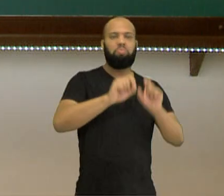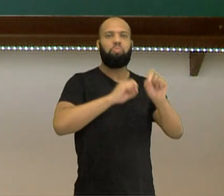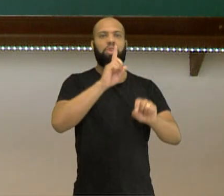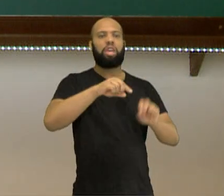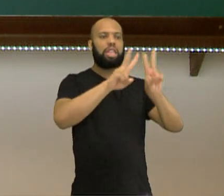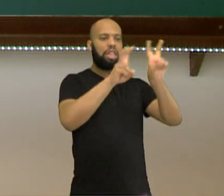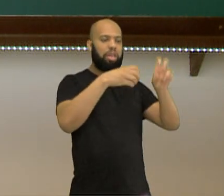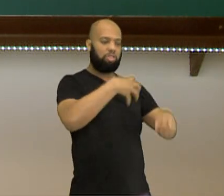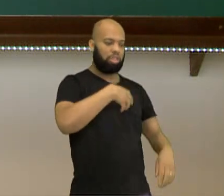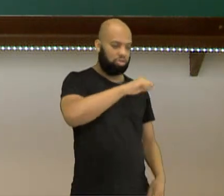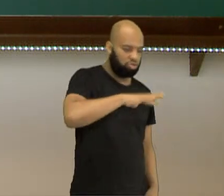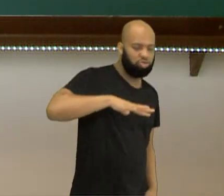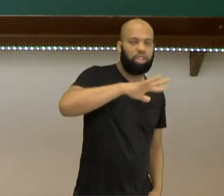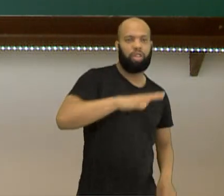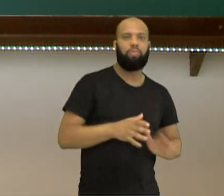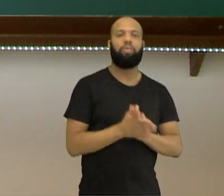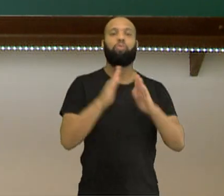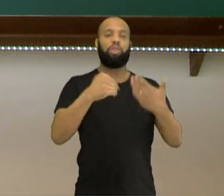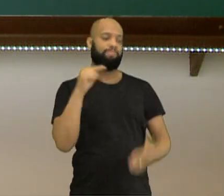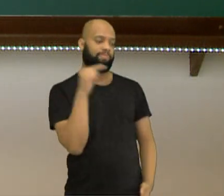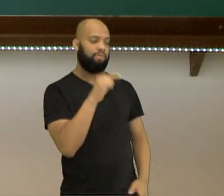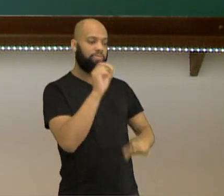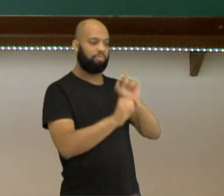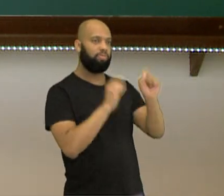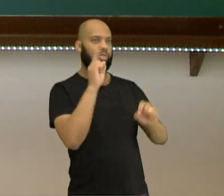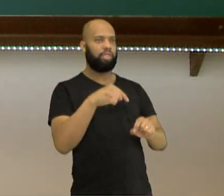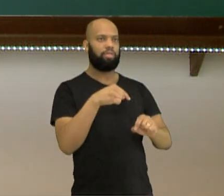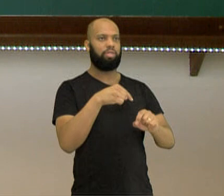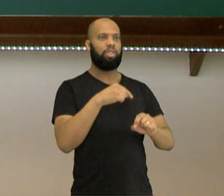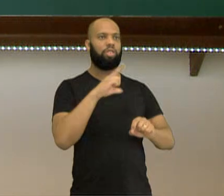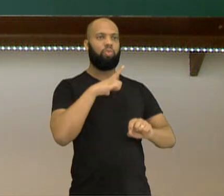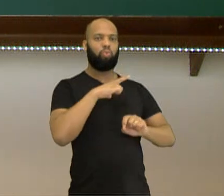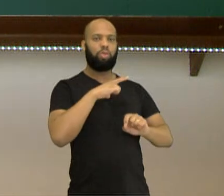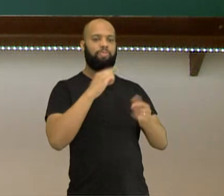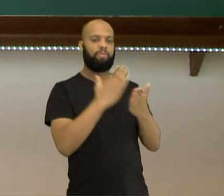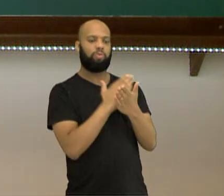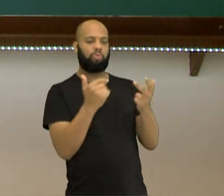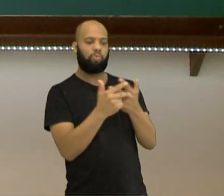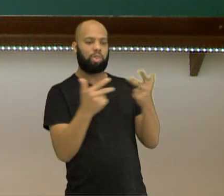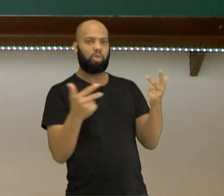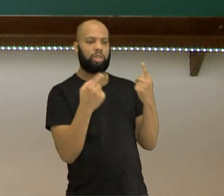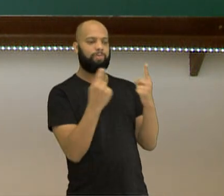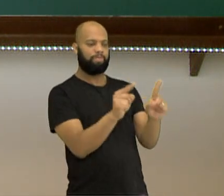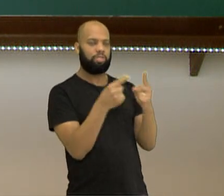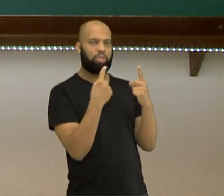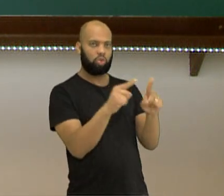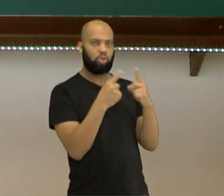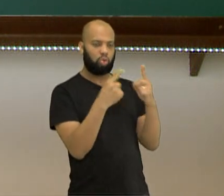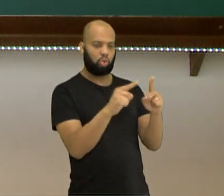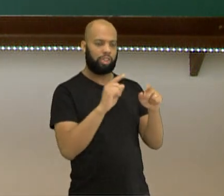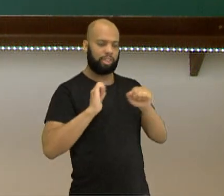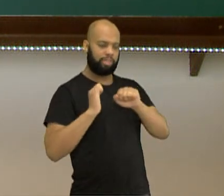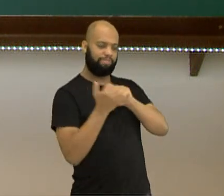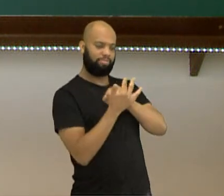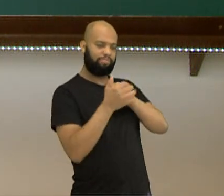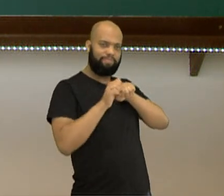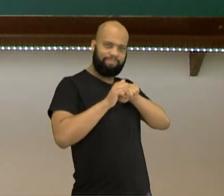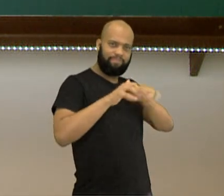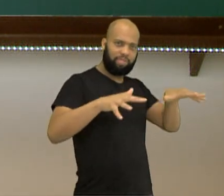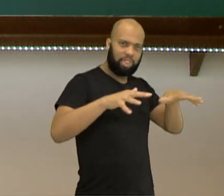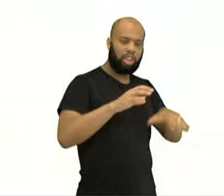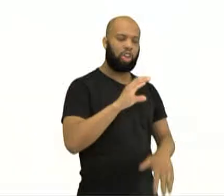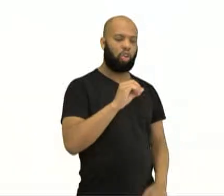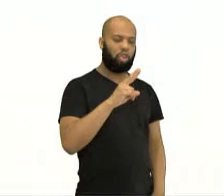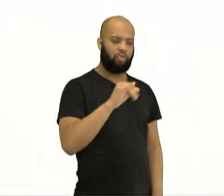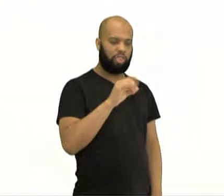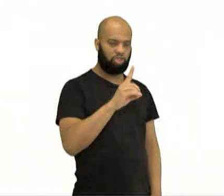verificar? O assunto são as medidas de combate ao novo coronavírus. Dentro desse